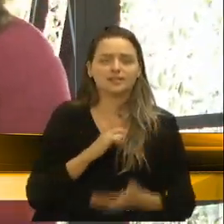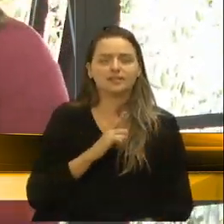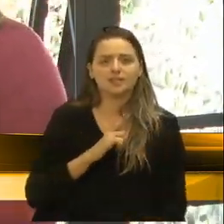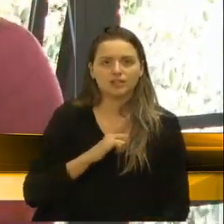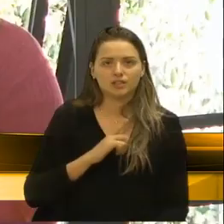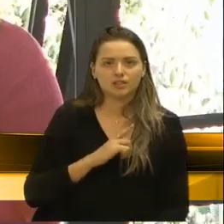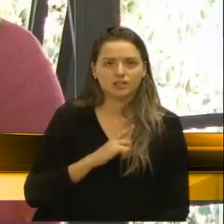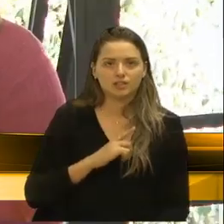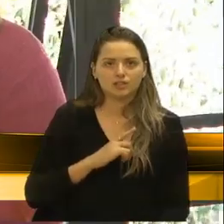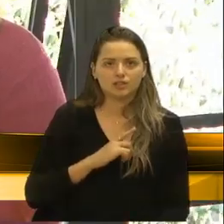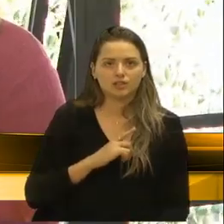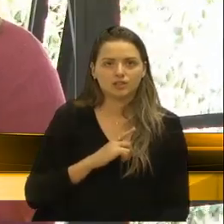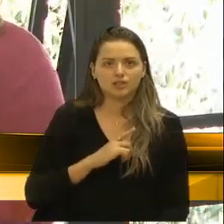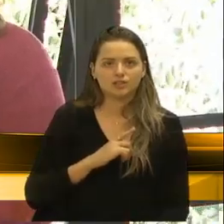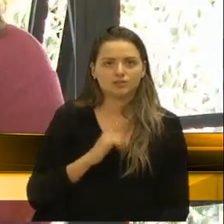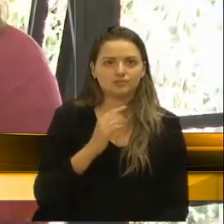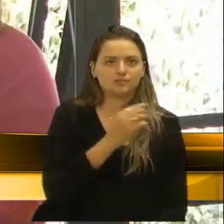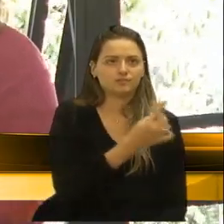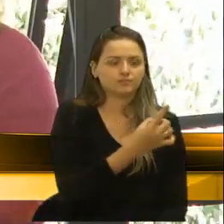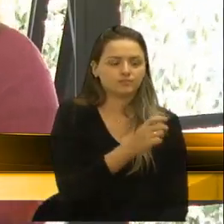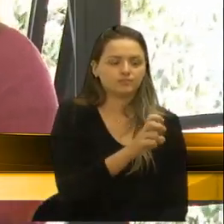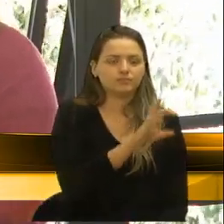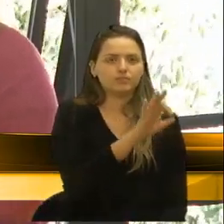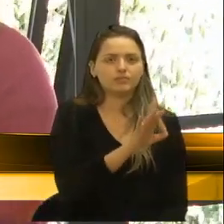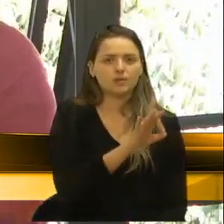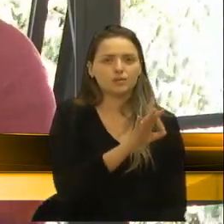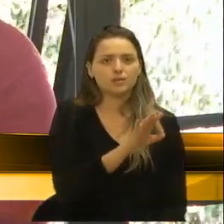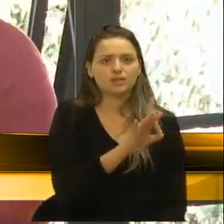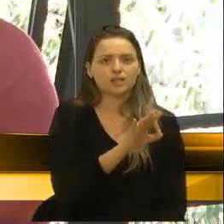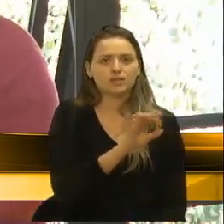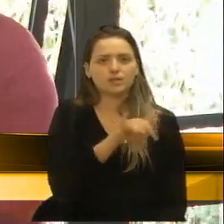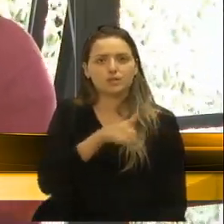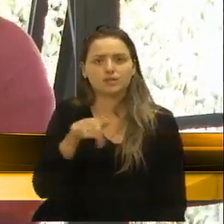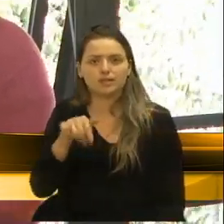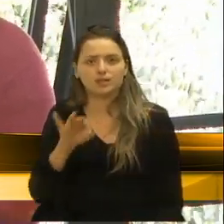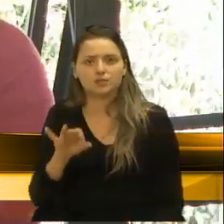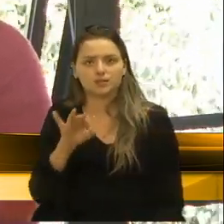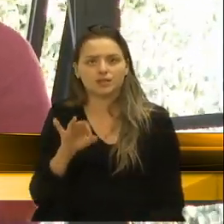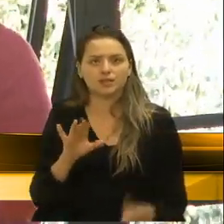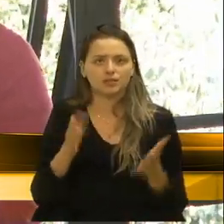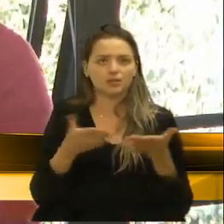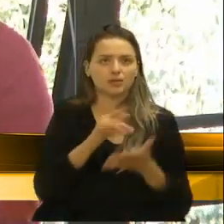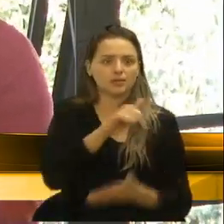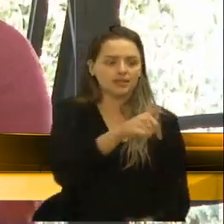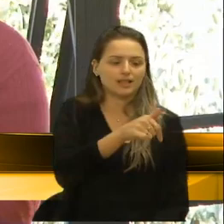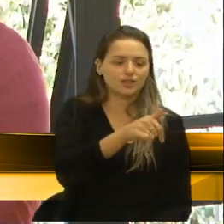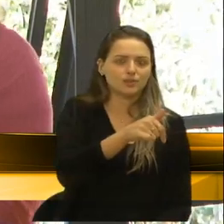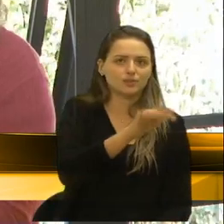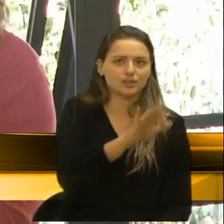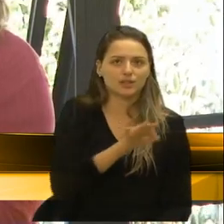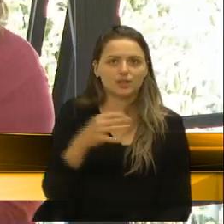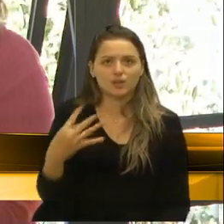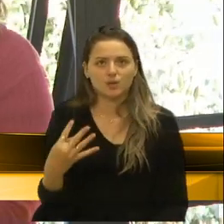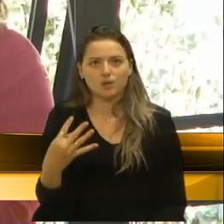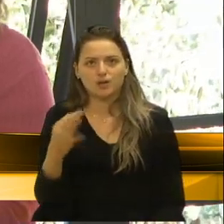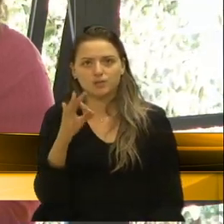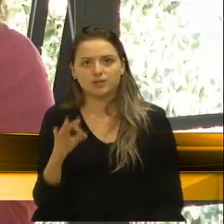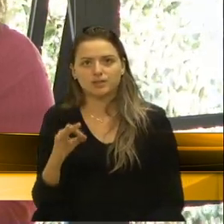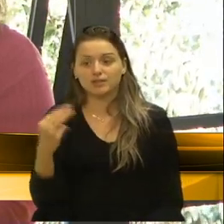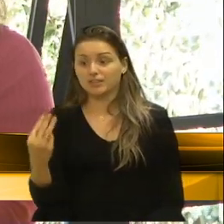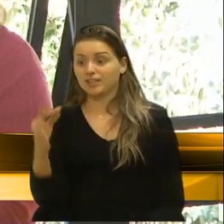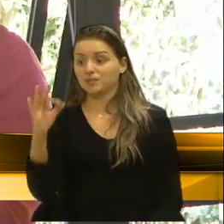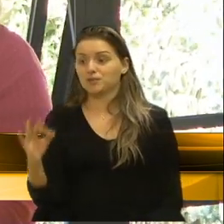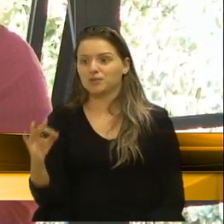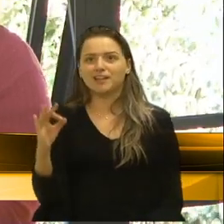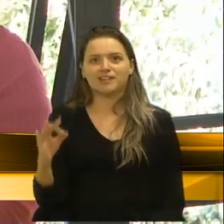nos últimos dias, a gente teve de 15% para 7% em Caxias, de 7% para 4%, de 4% para 3%. A gente chegou